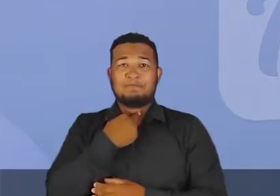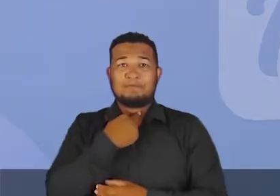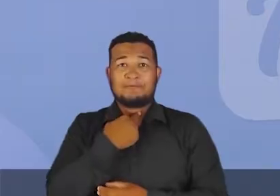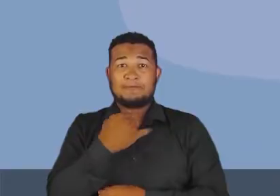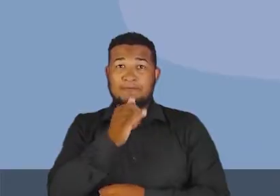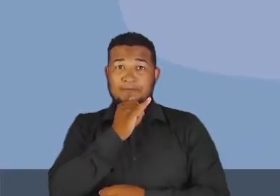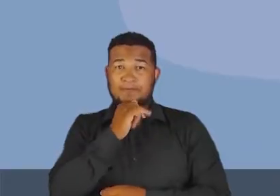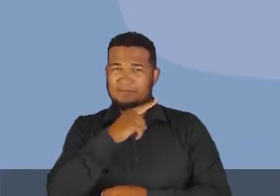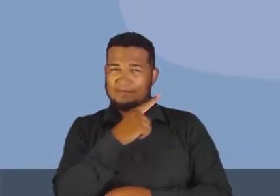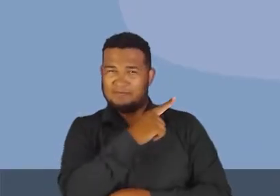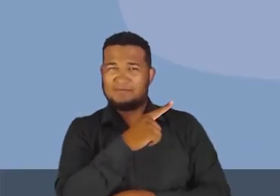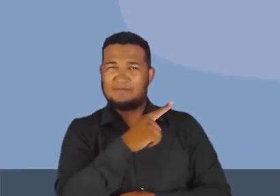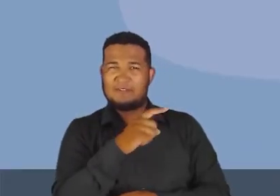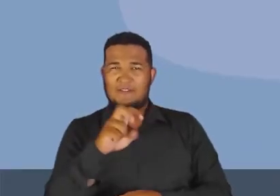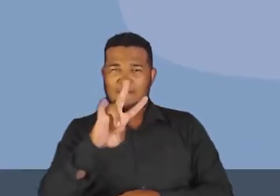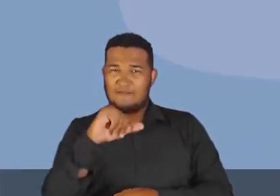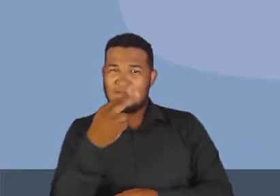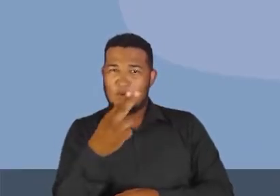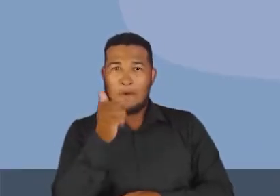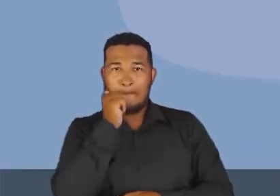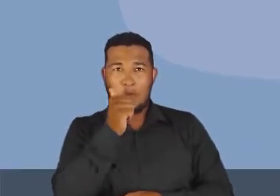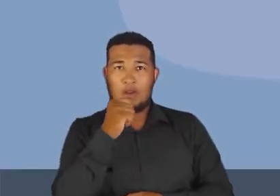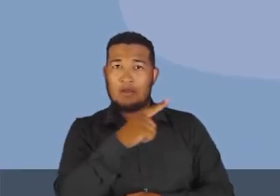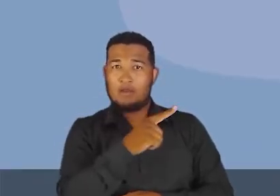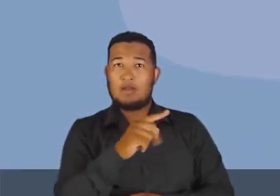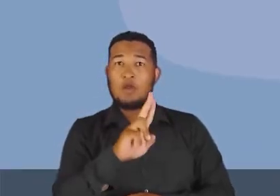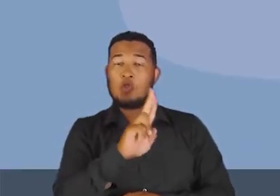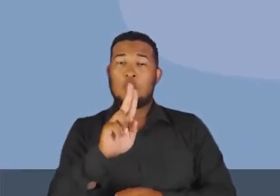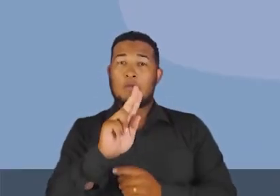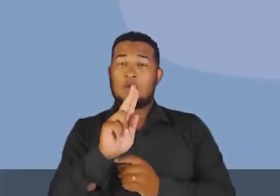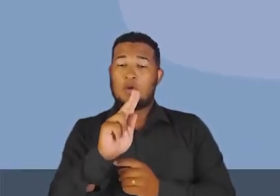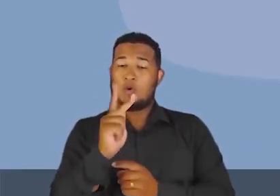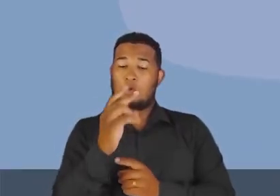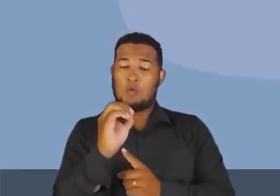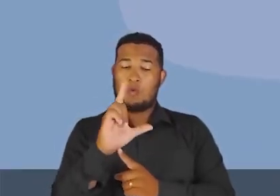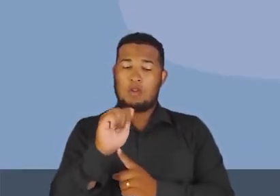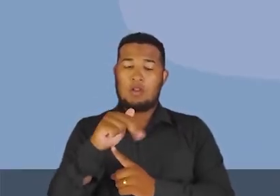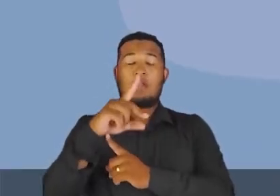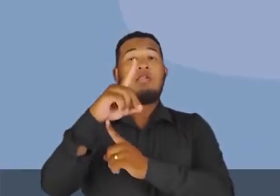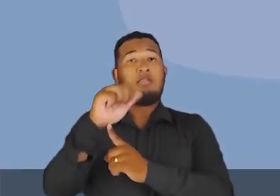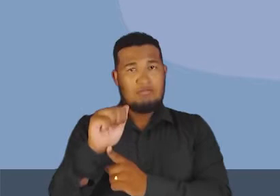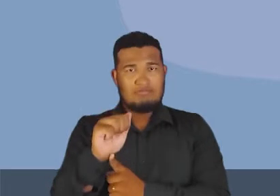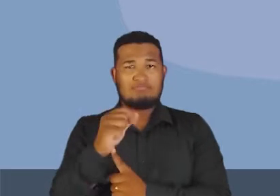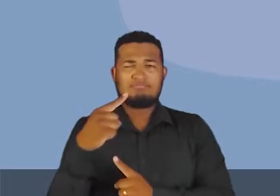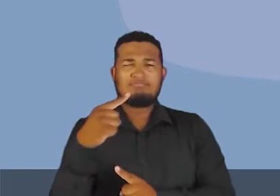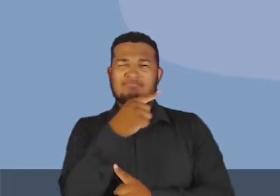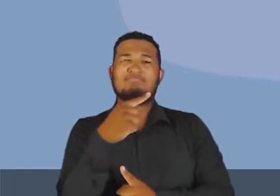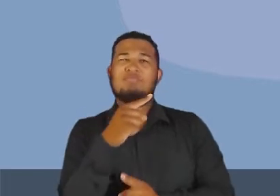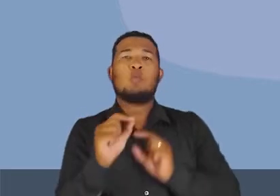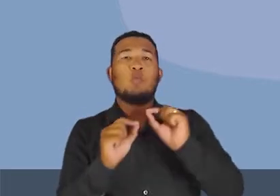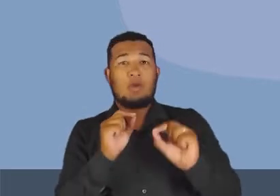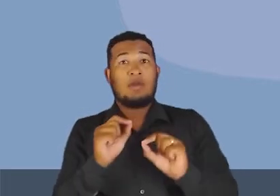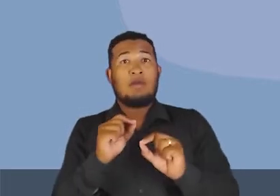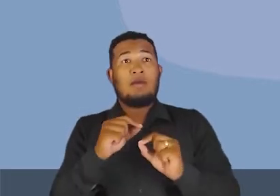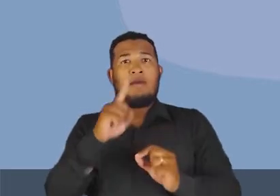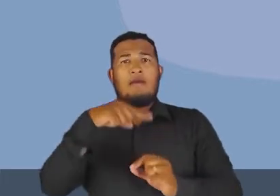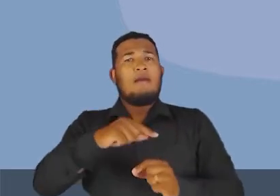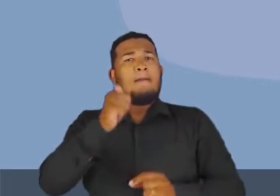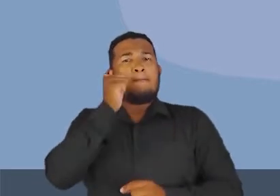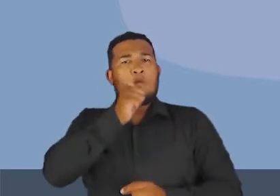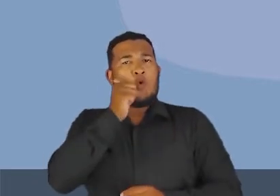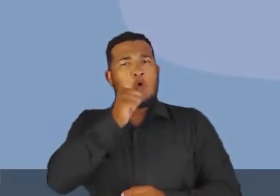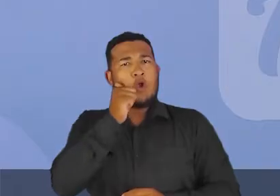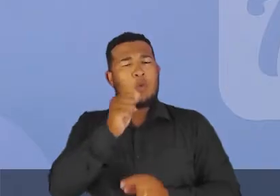que vocês viram na foto, o nome dela é Olympe de Gouges. Né? Essa mulher, gente, foi uma